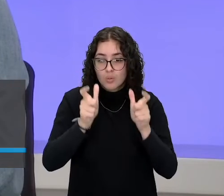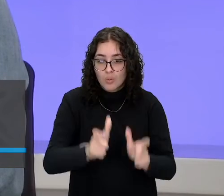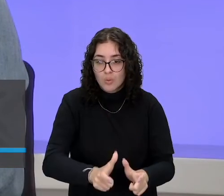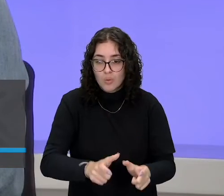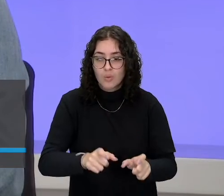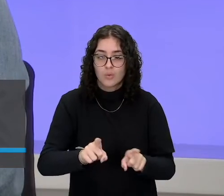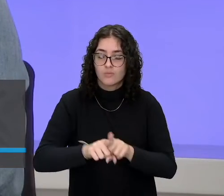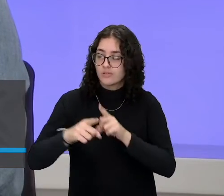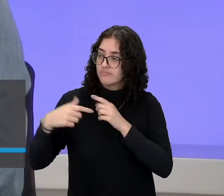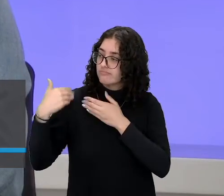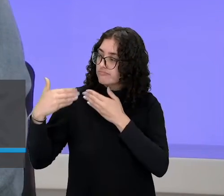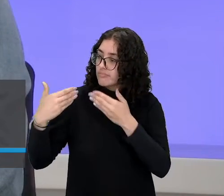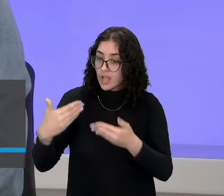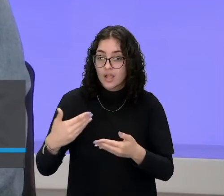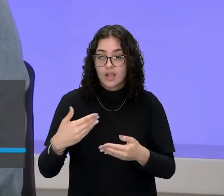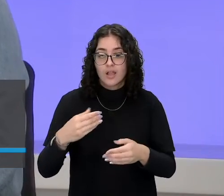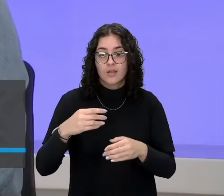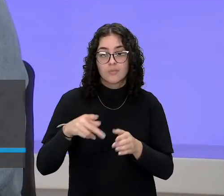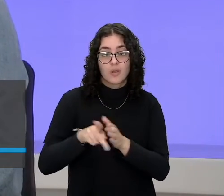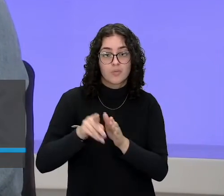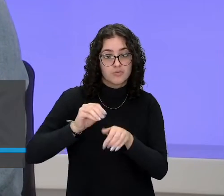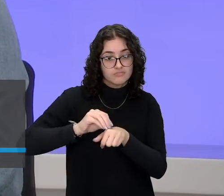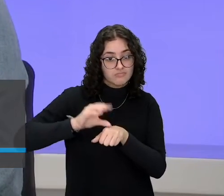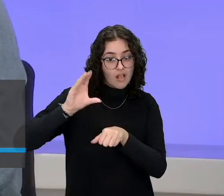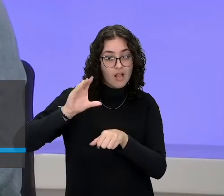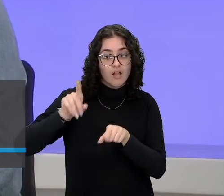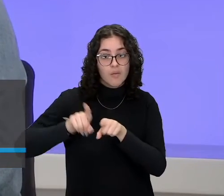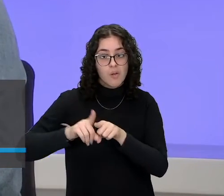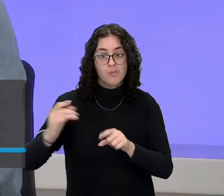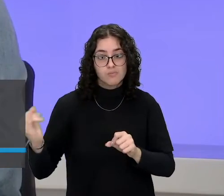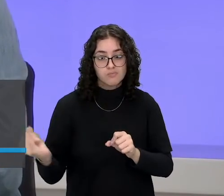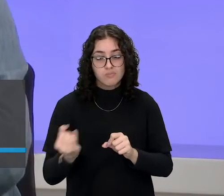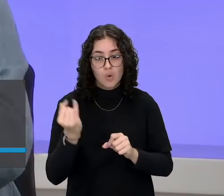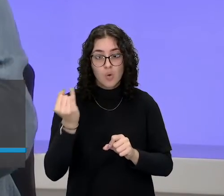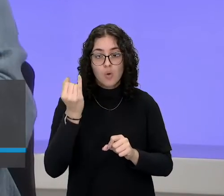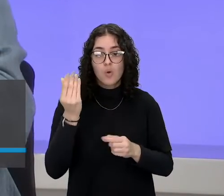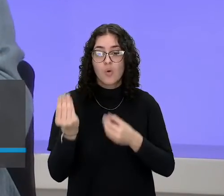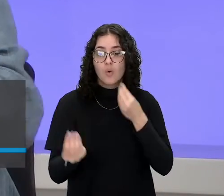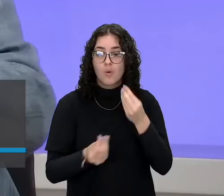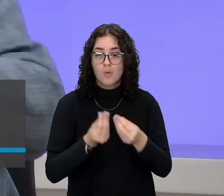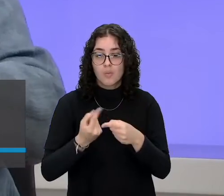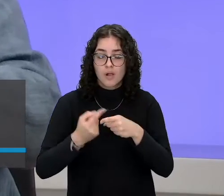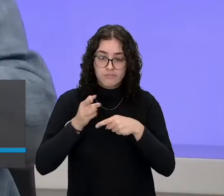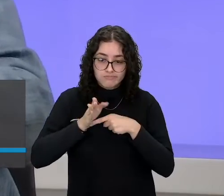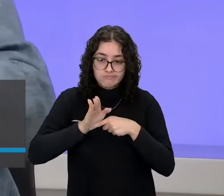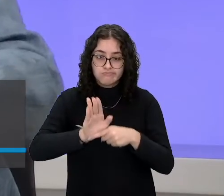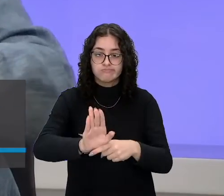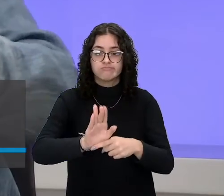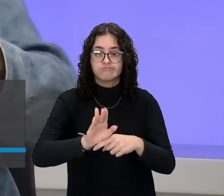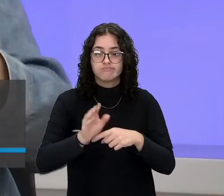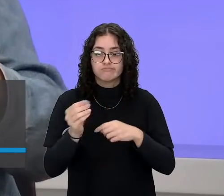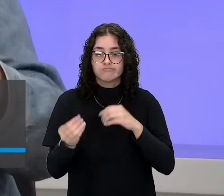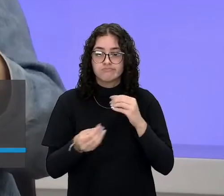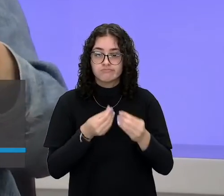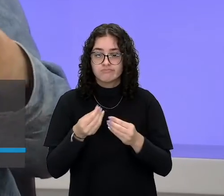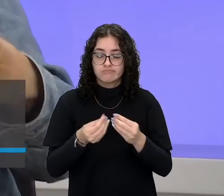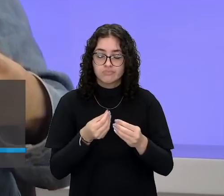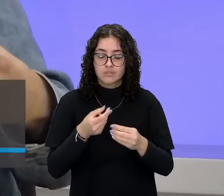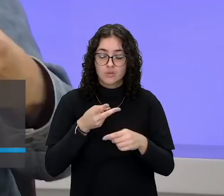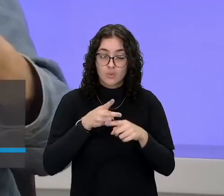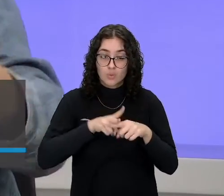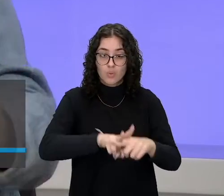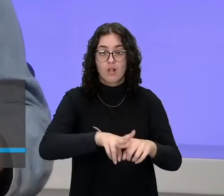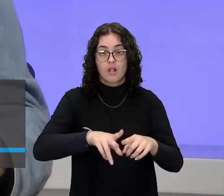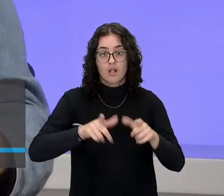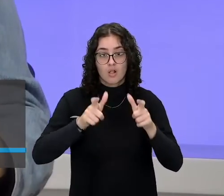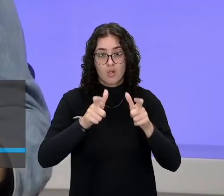as tradições, né? E o quanto isso é importante, porque ajuda a conservar a região e